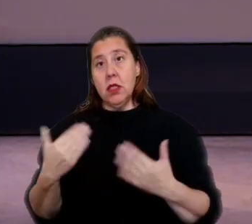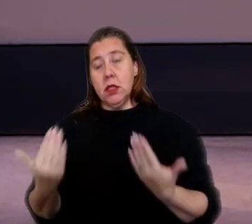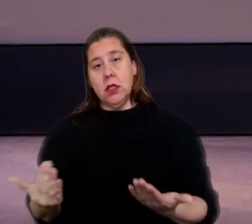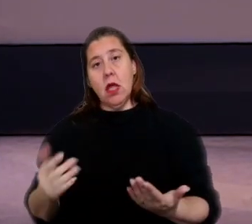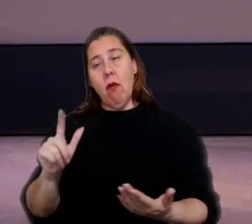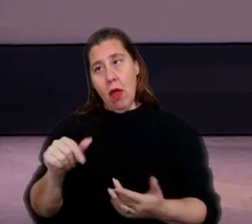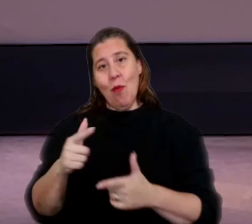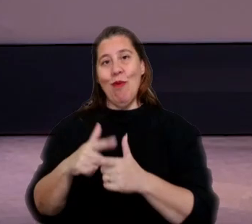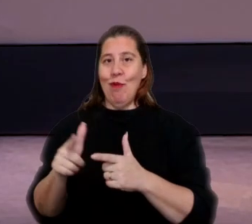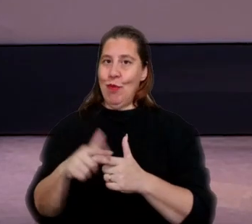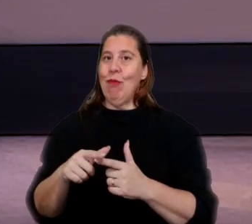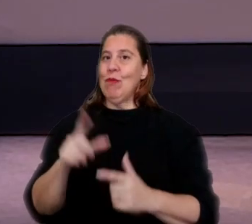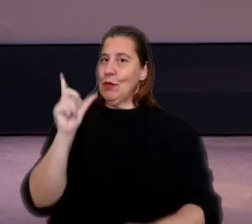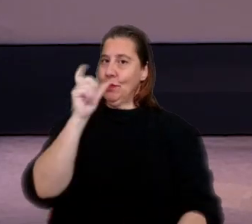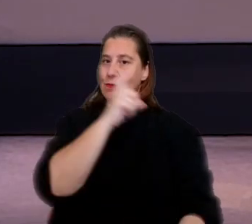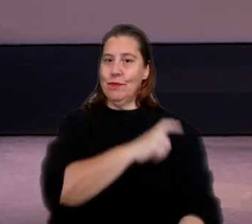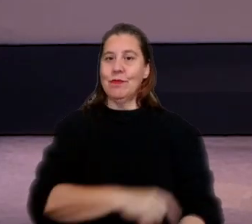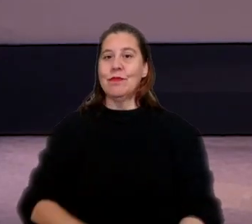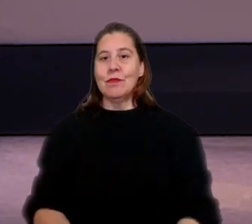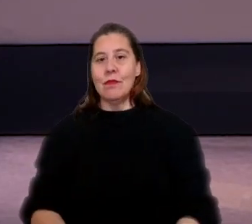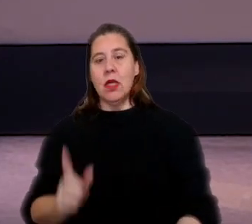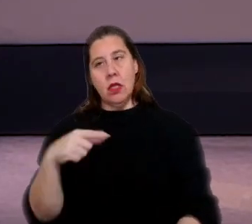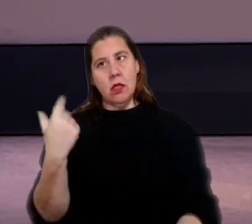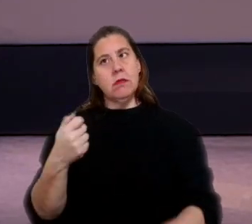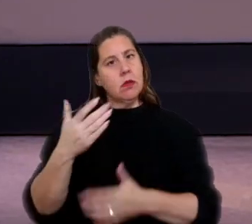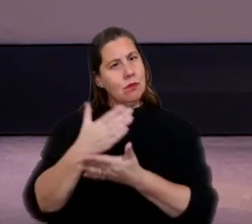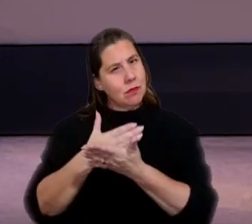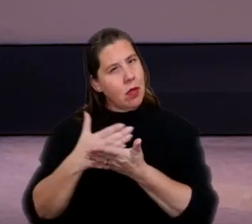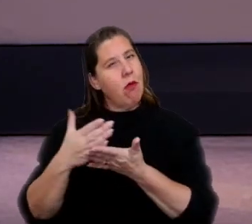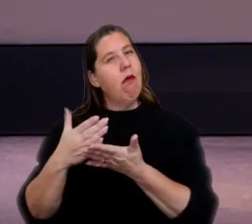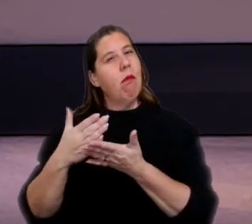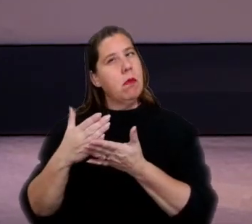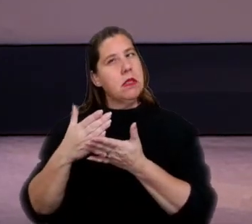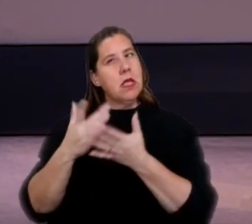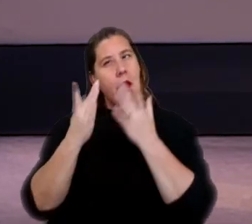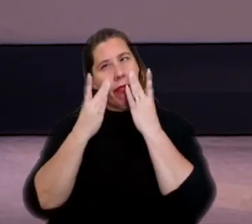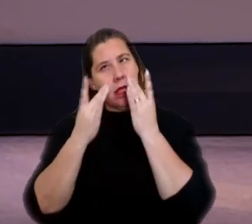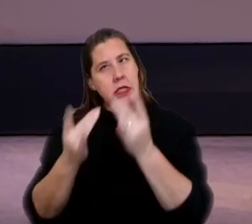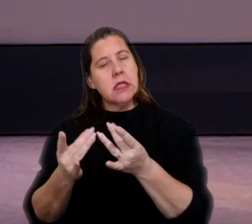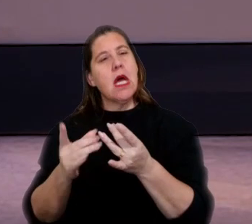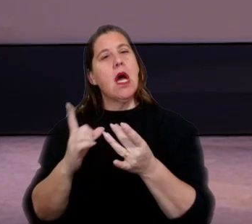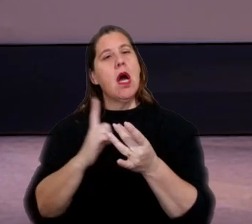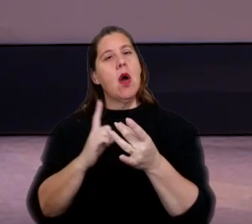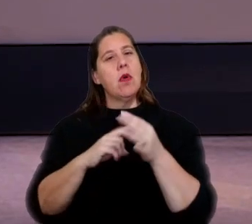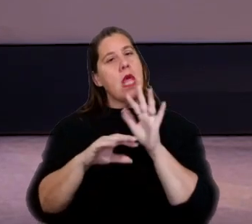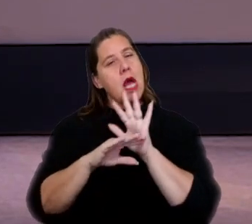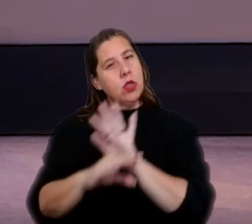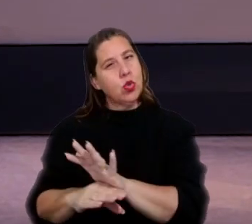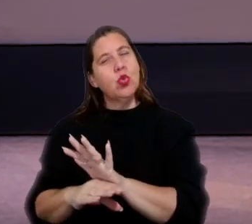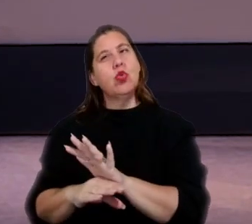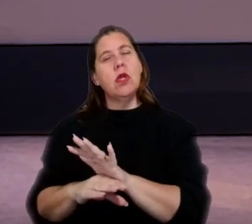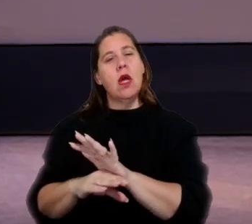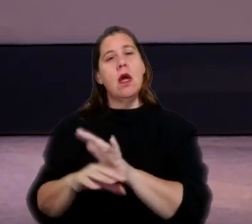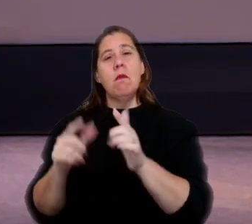né? Então, eu acho que esse é um problema muito sério e a gente precisa começar a ter programas que tentem